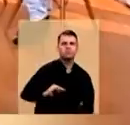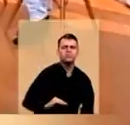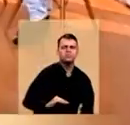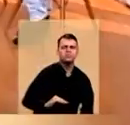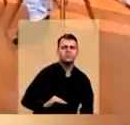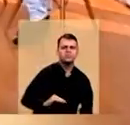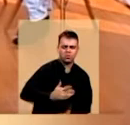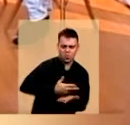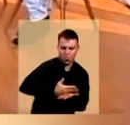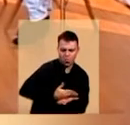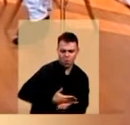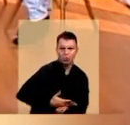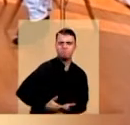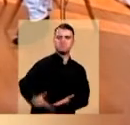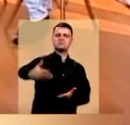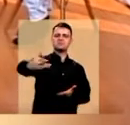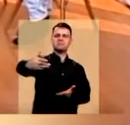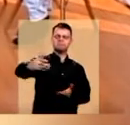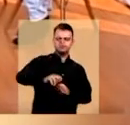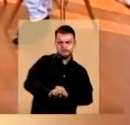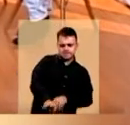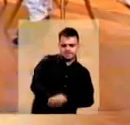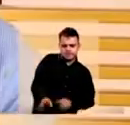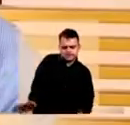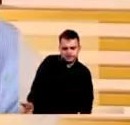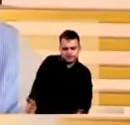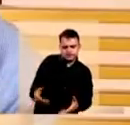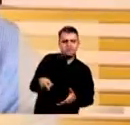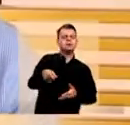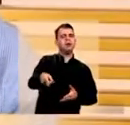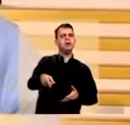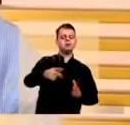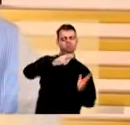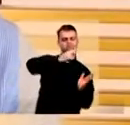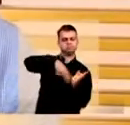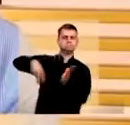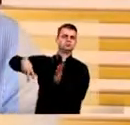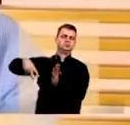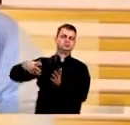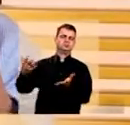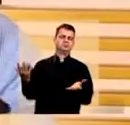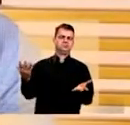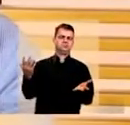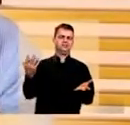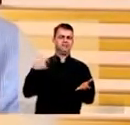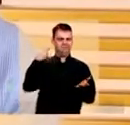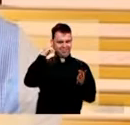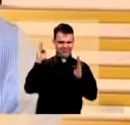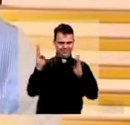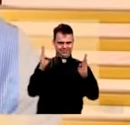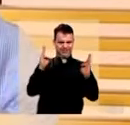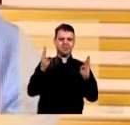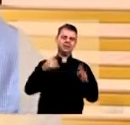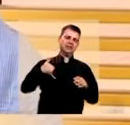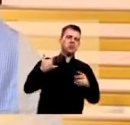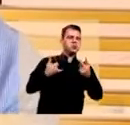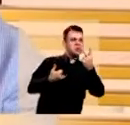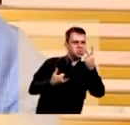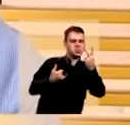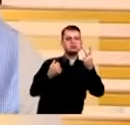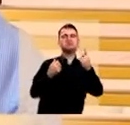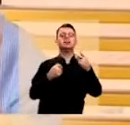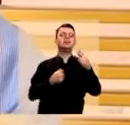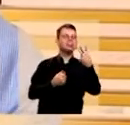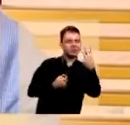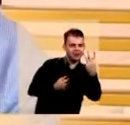lá atrás. Exatamente, a porta de entrada. Porque a criança precisa ser estimulada. sobretudo com a fase da oralidade da criança, 2 anos,